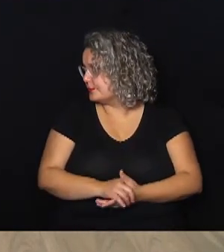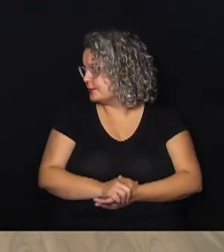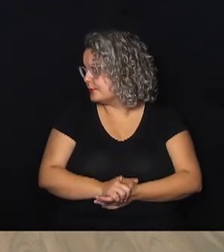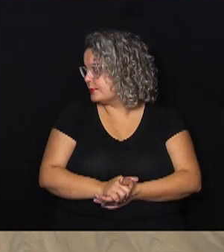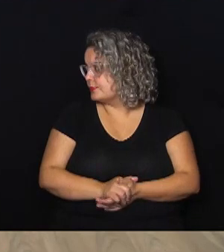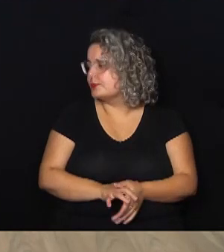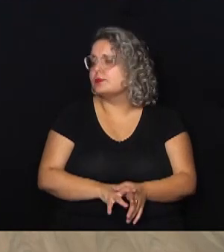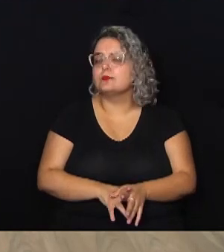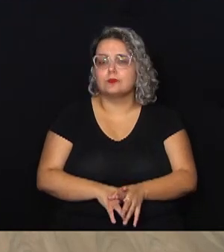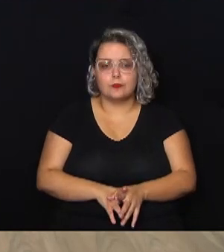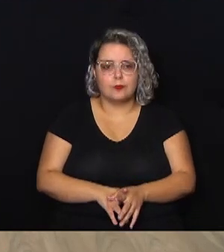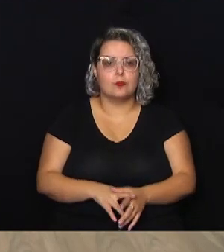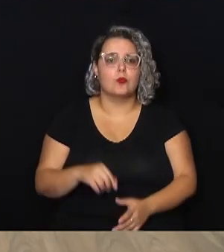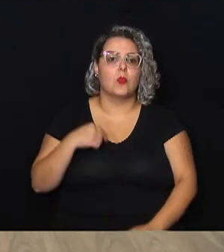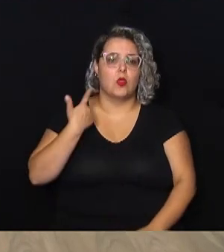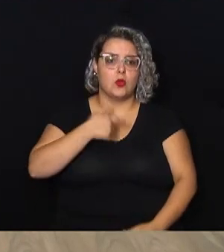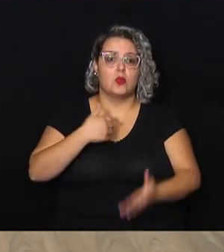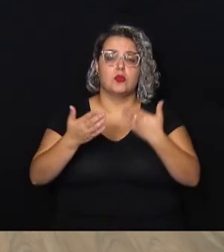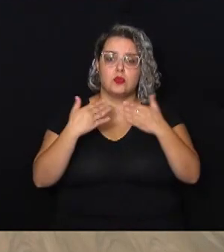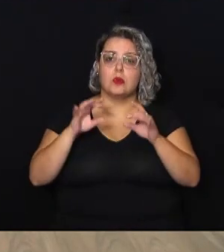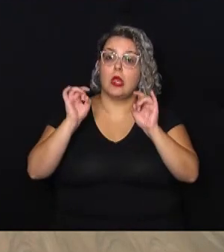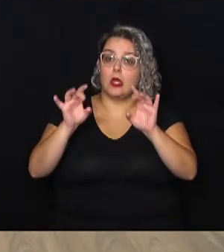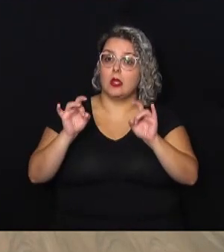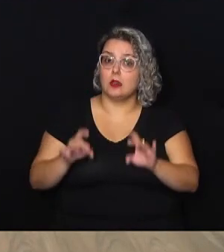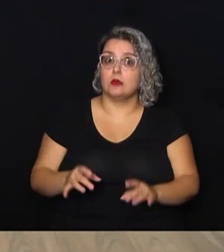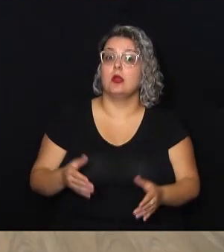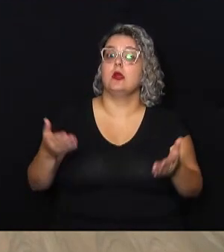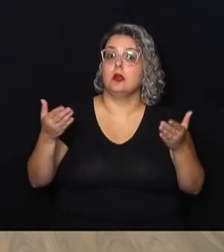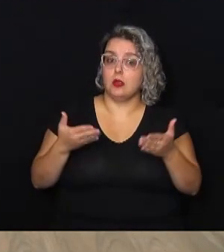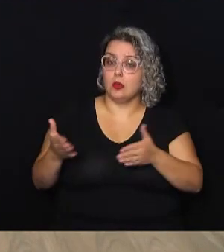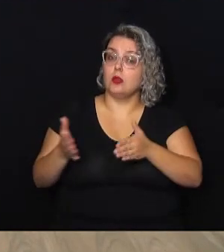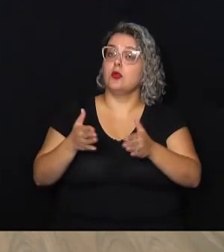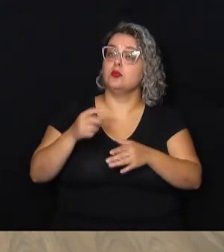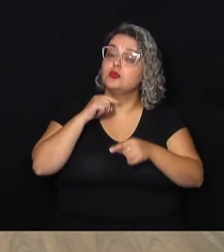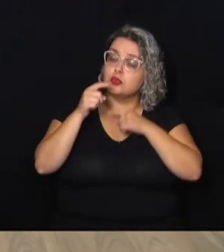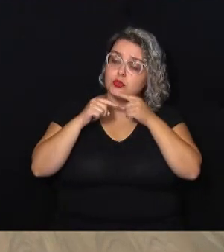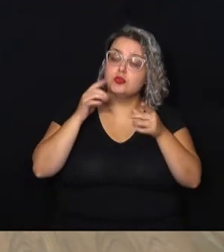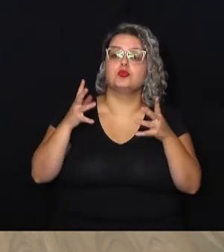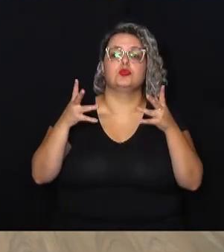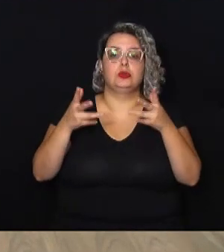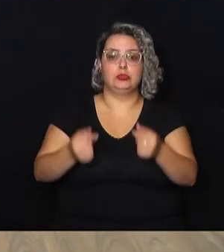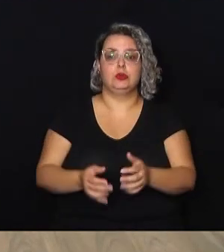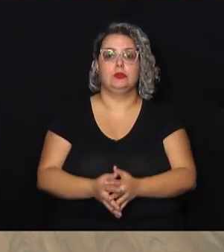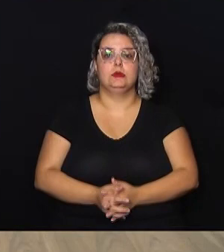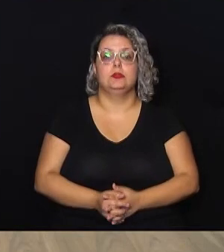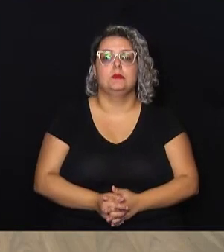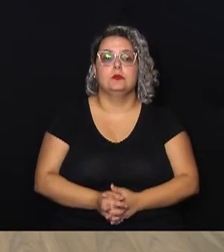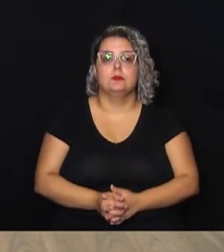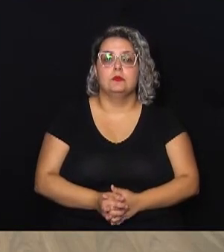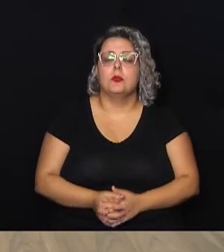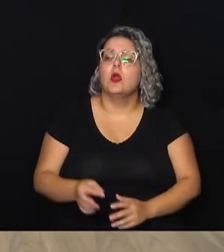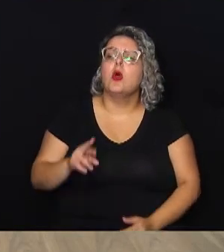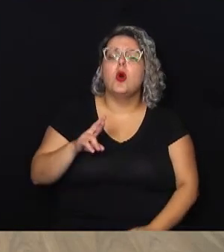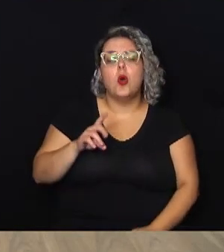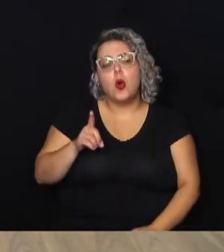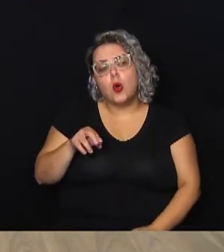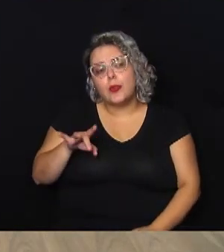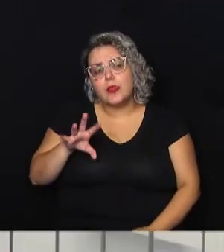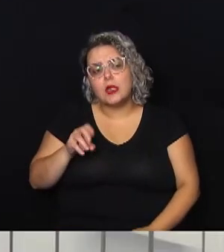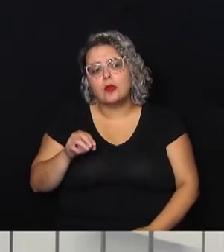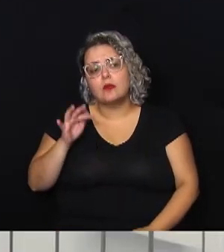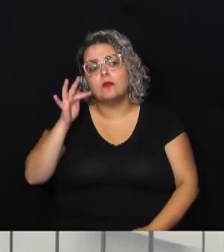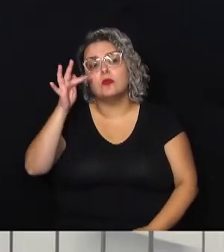978293776. Nós estamos conversando com um especialista. Agora é o momento de tirar todas as dúvidas, hein? Rodrigo, futuramente